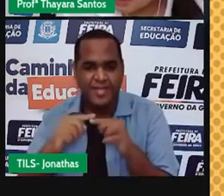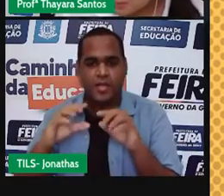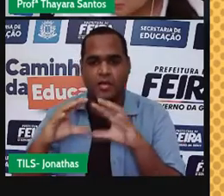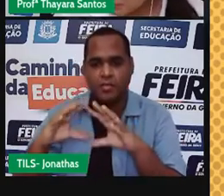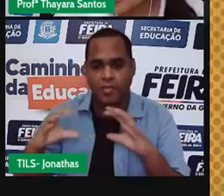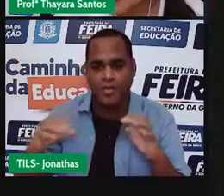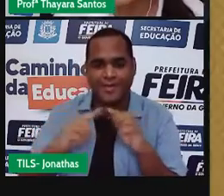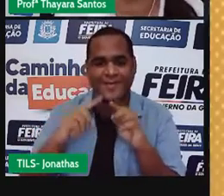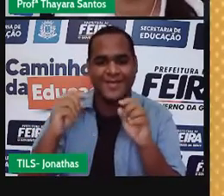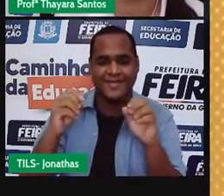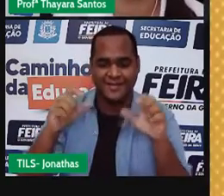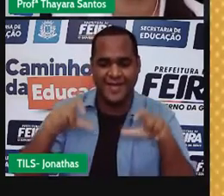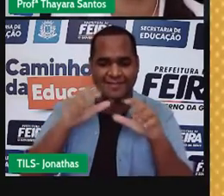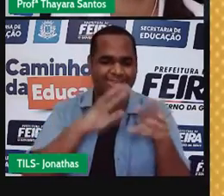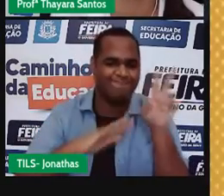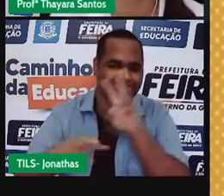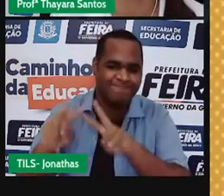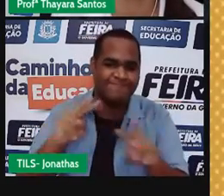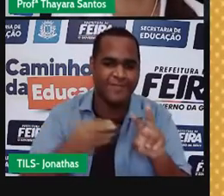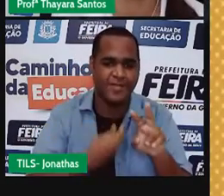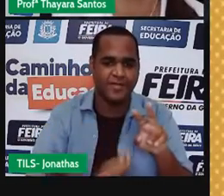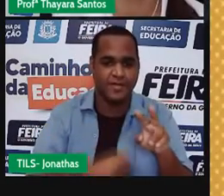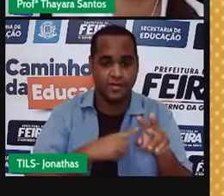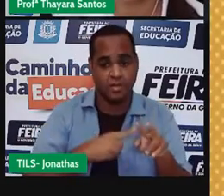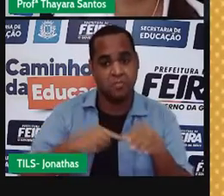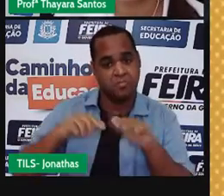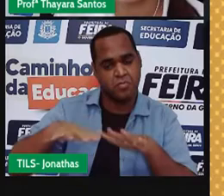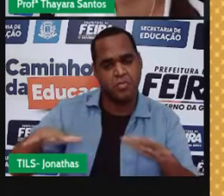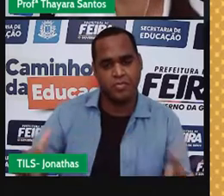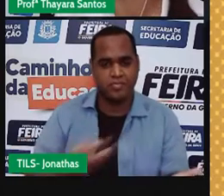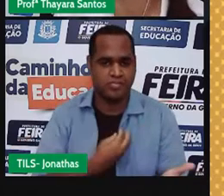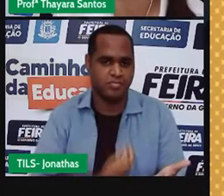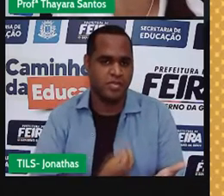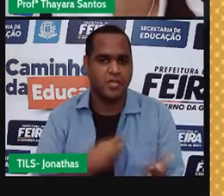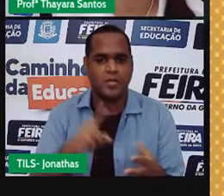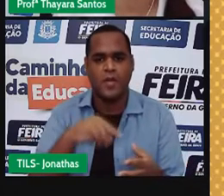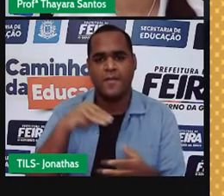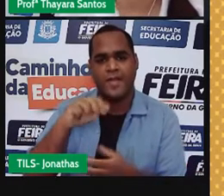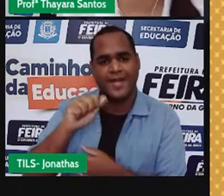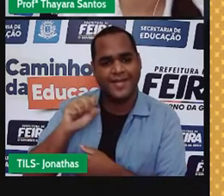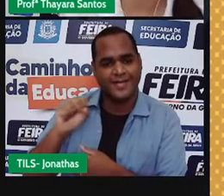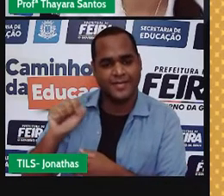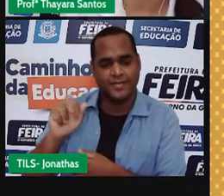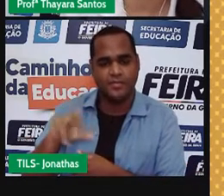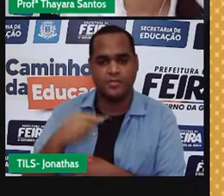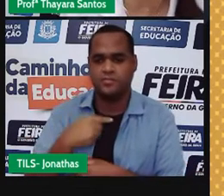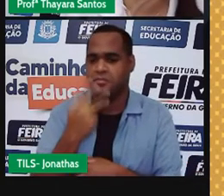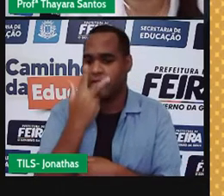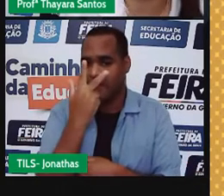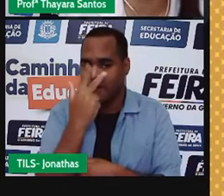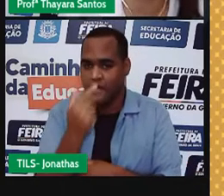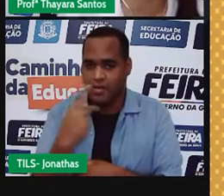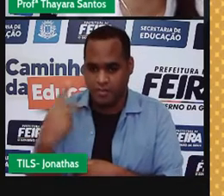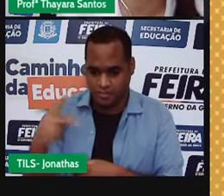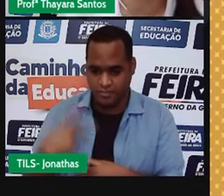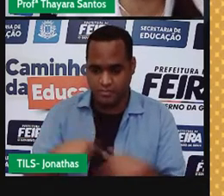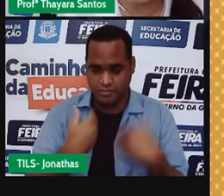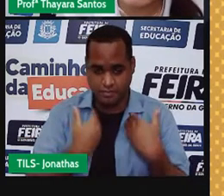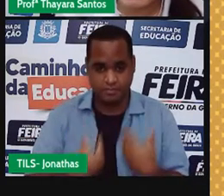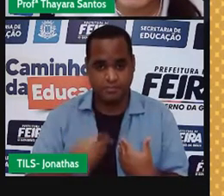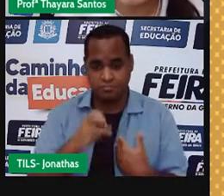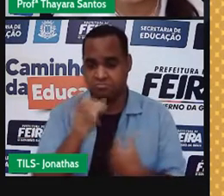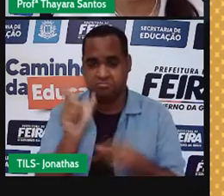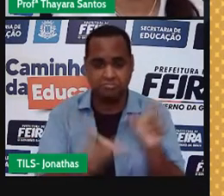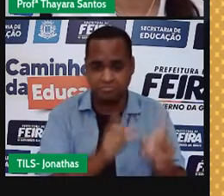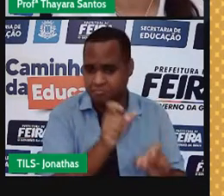lugar no espaço e quando a gente fala de massa a gente tá falando da quantidade de matéria que um corpo ou